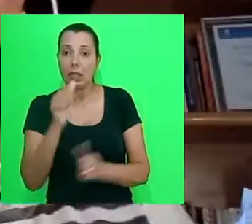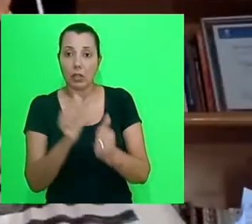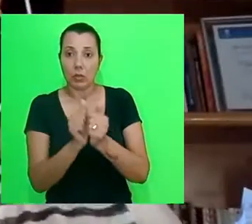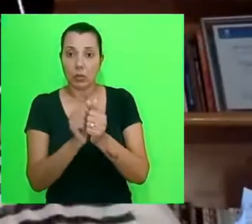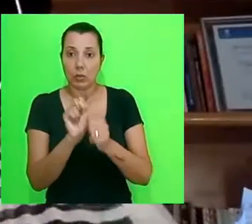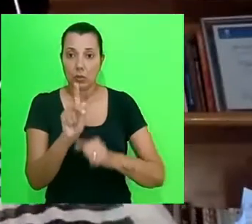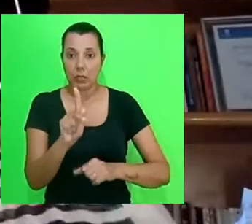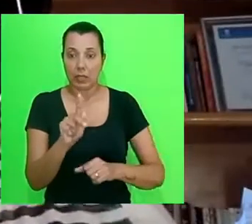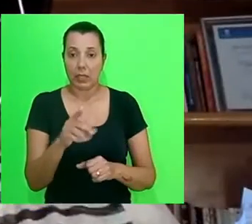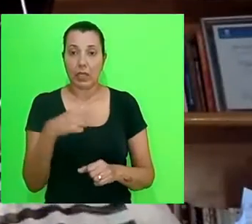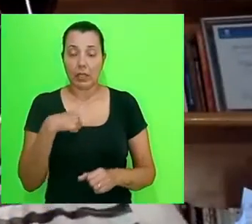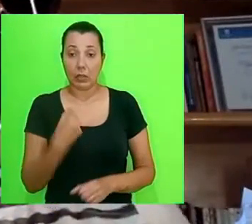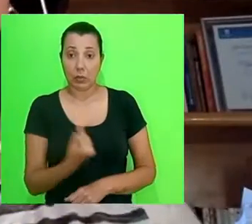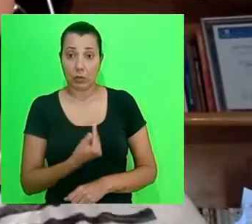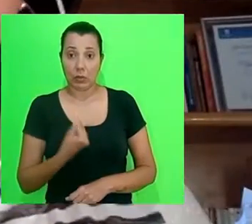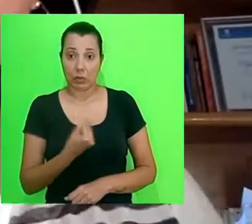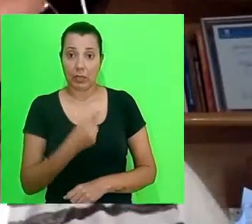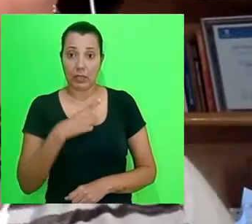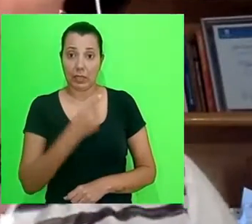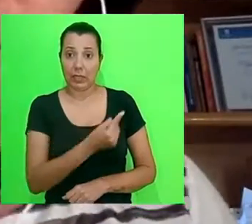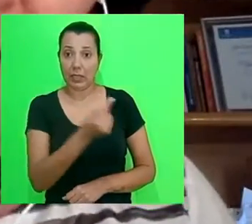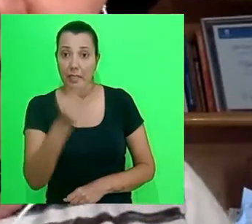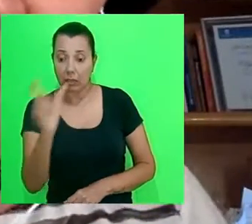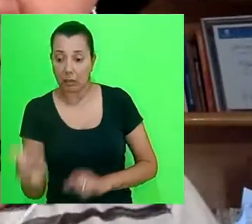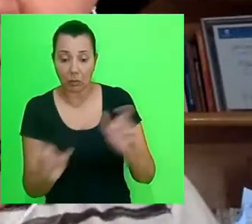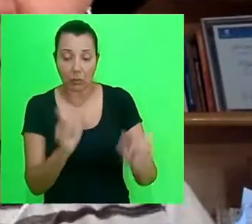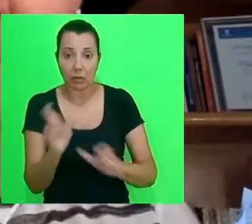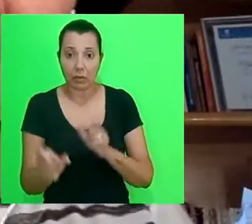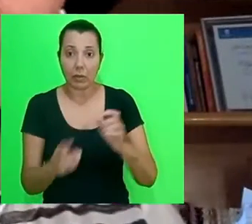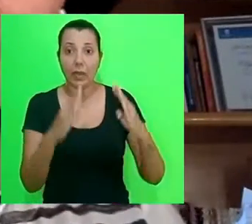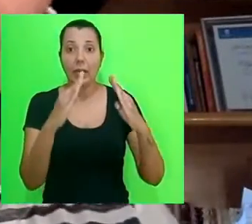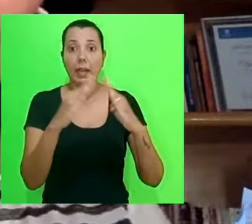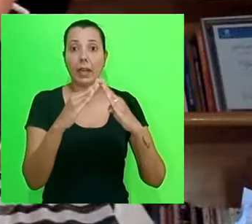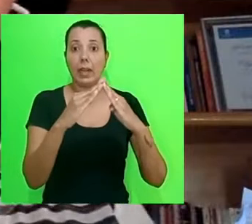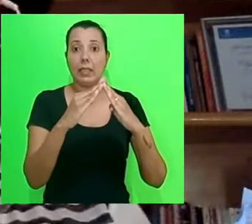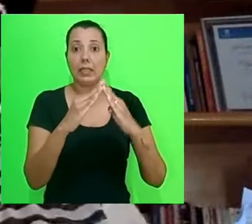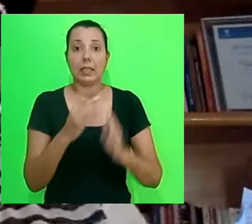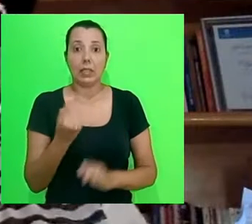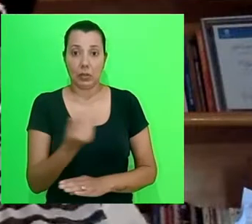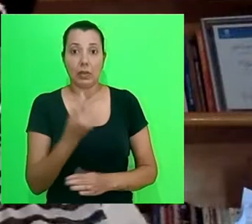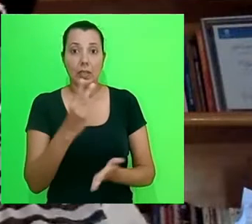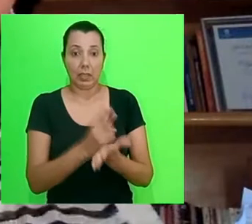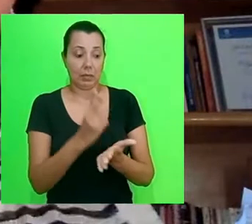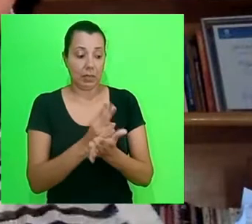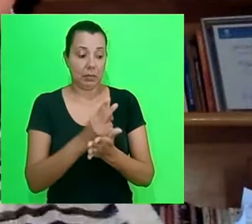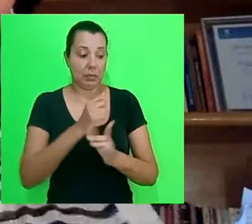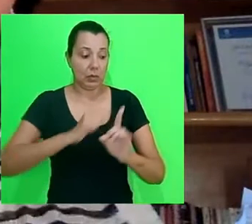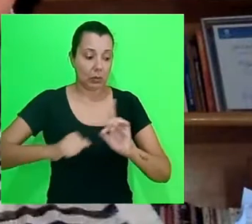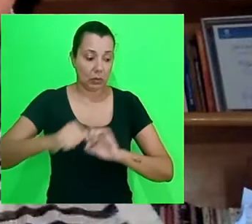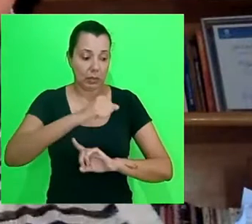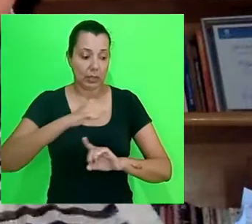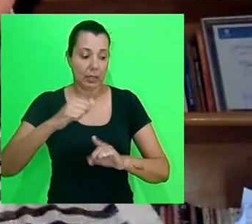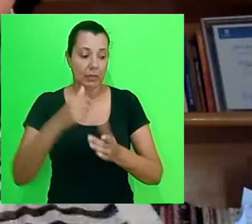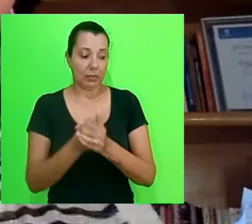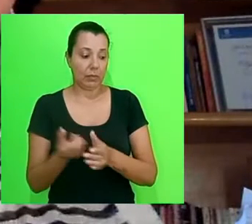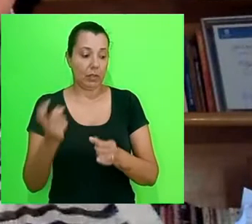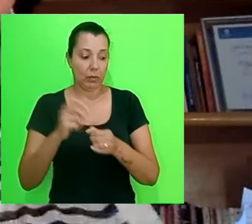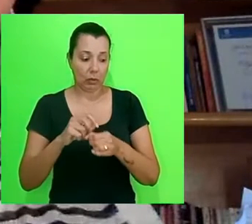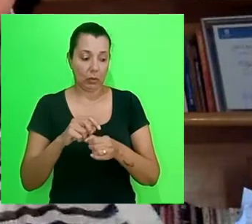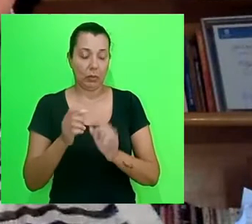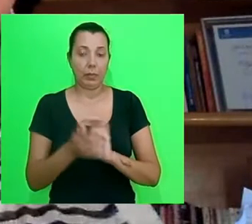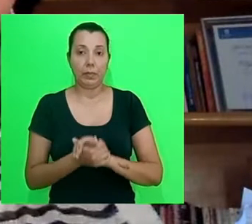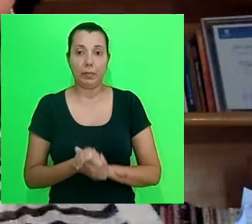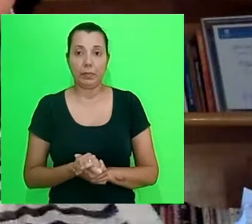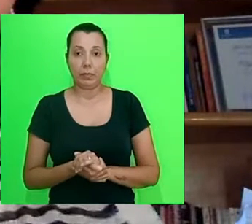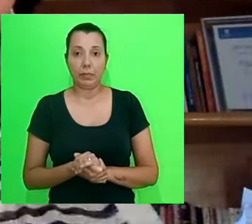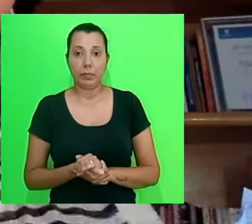isolamento, nem sempre a gente tem as condições objetivas, né, para dizer as nossas atividades e as nossas